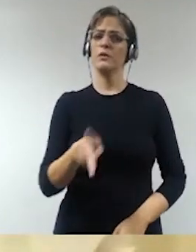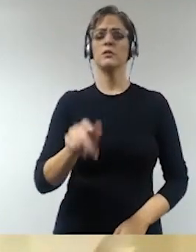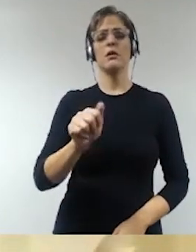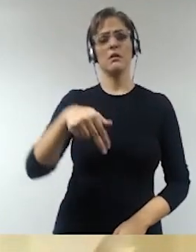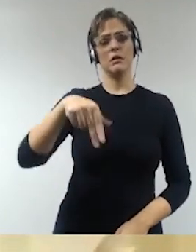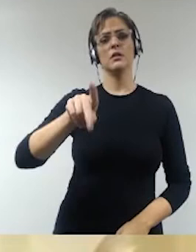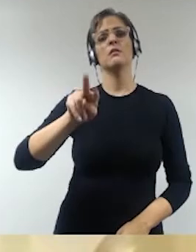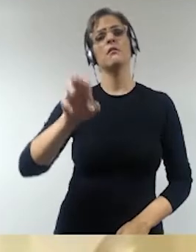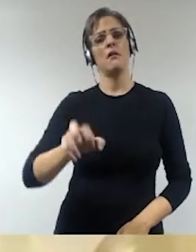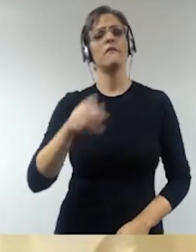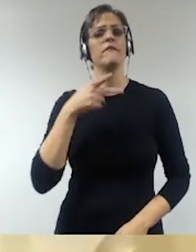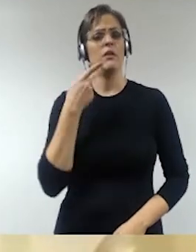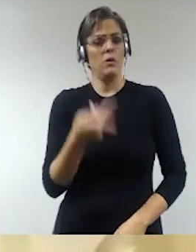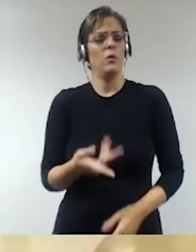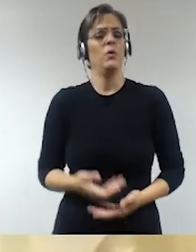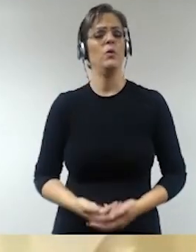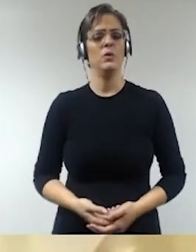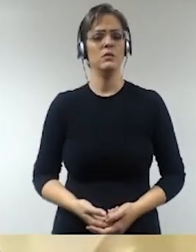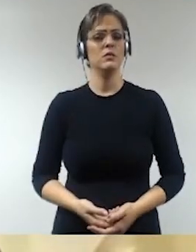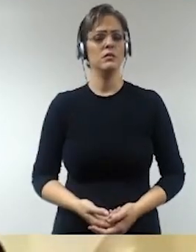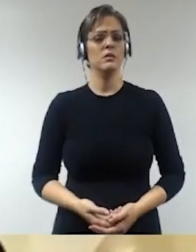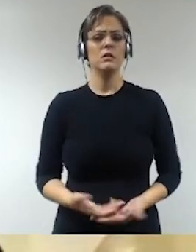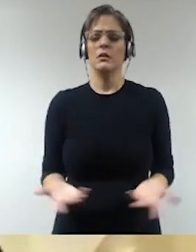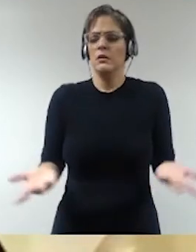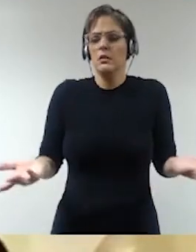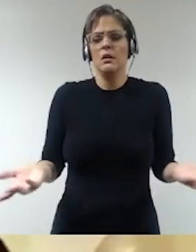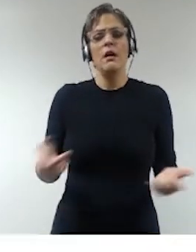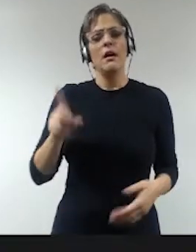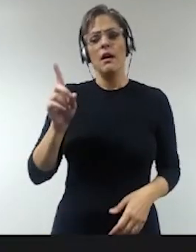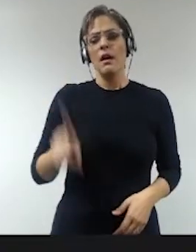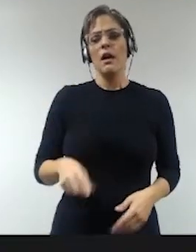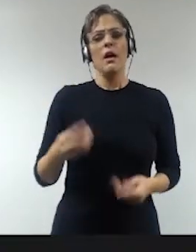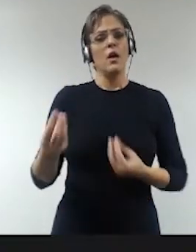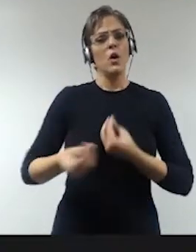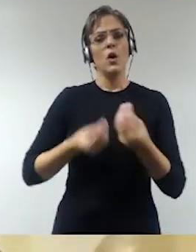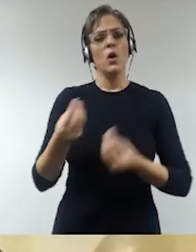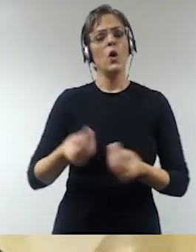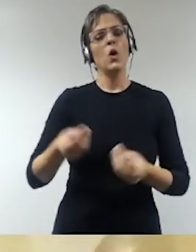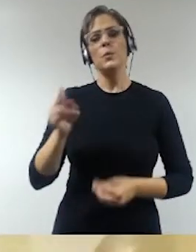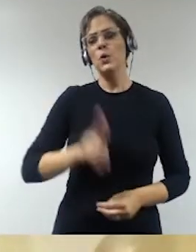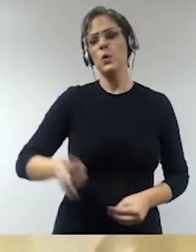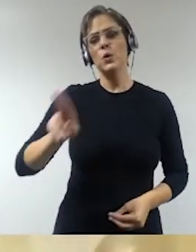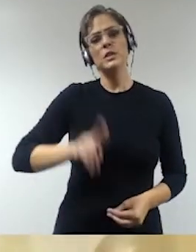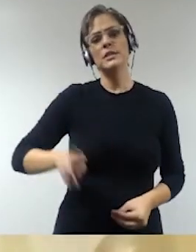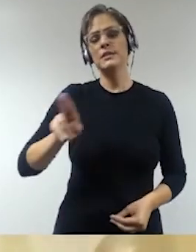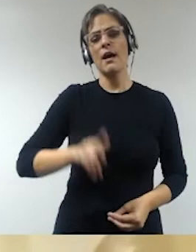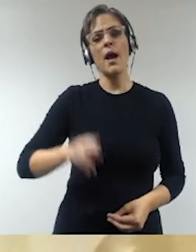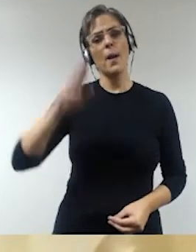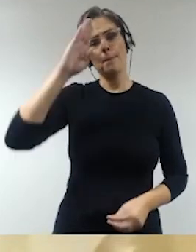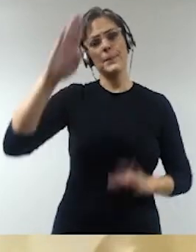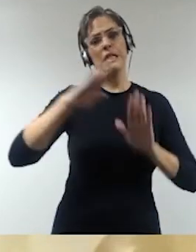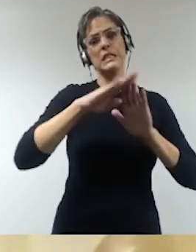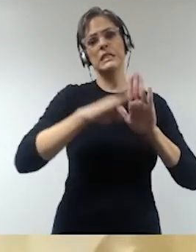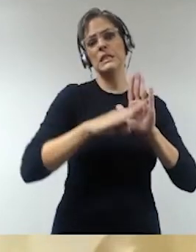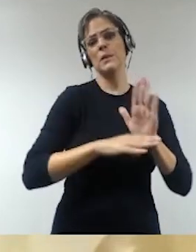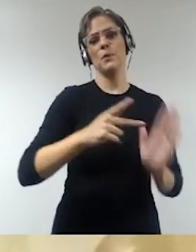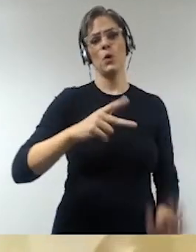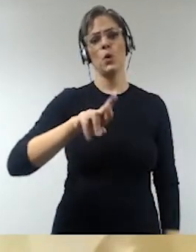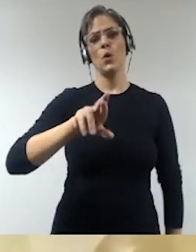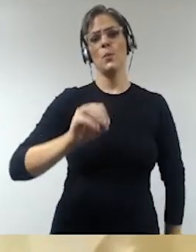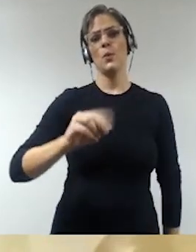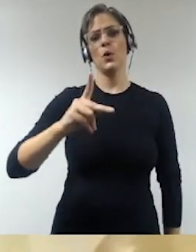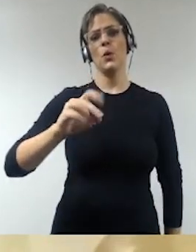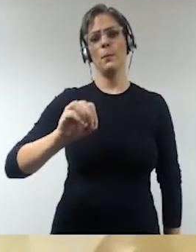certa forma, não deixa de ser uma aplicação do próprio princípio da proporcionalidade do